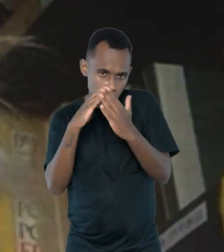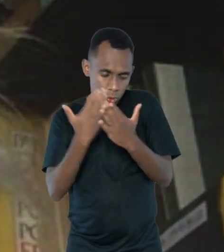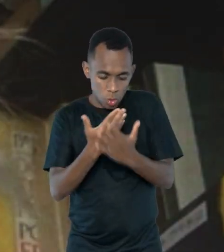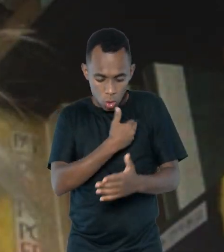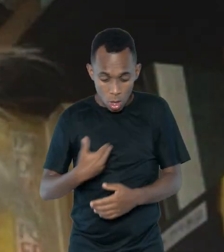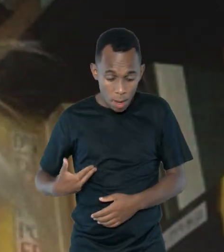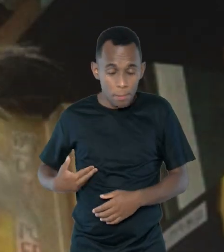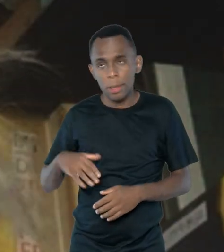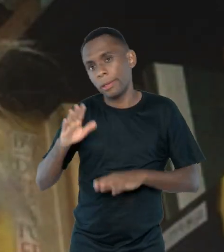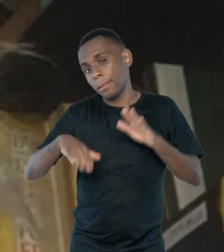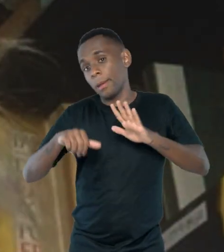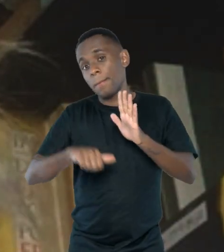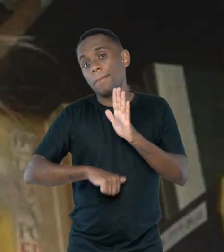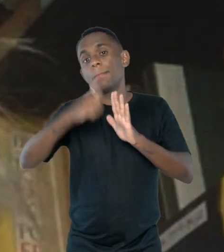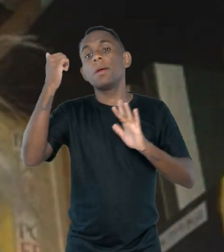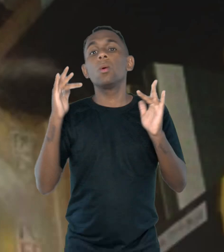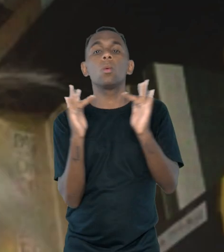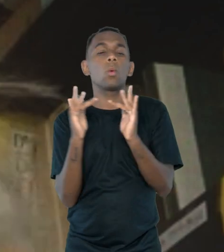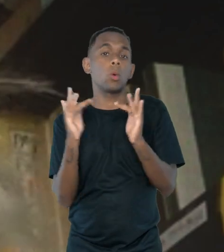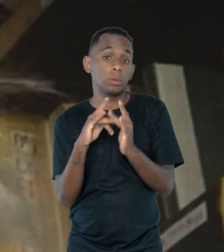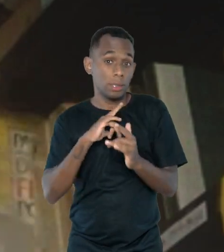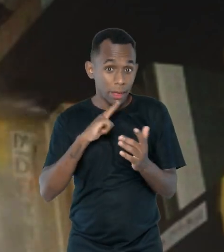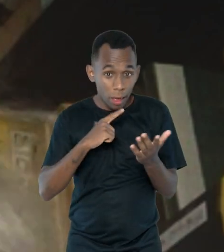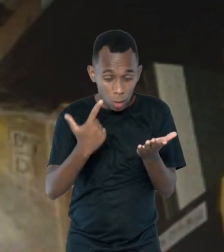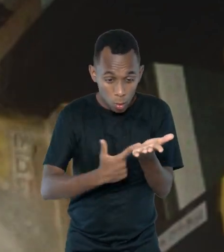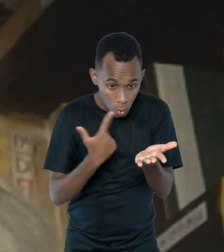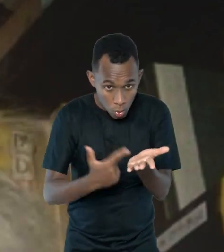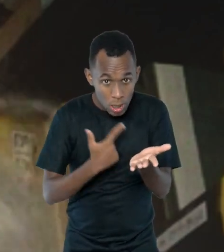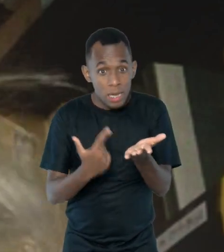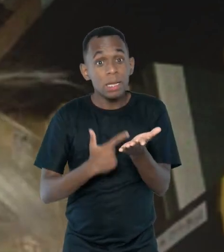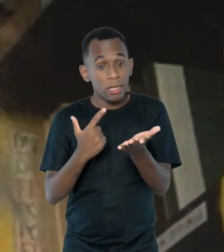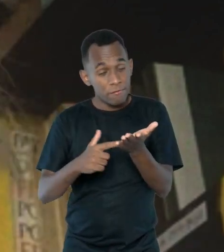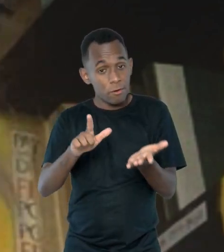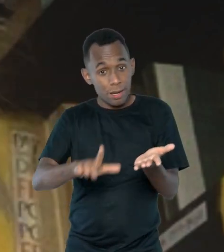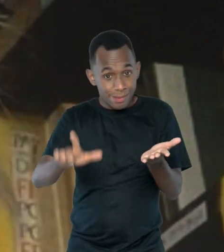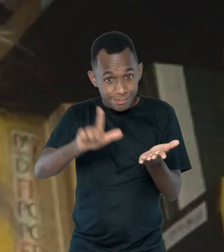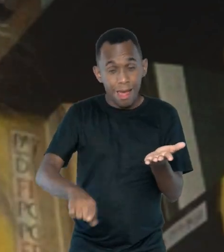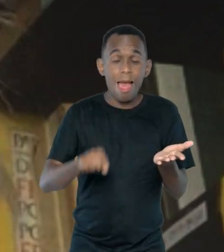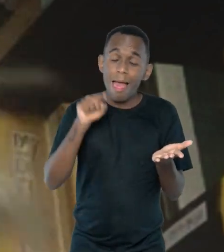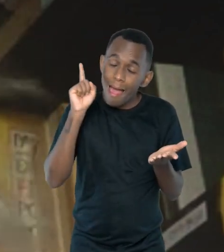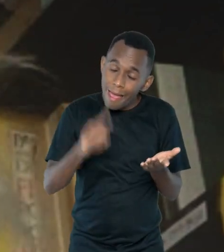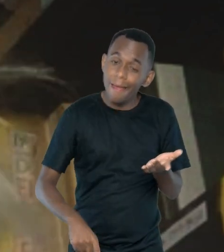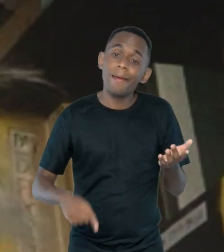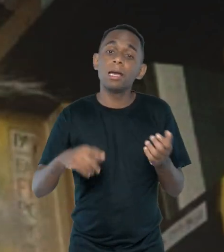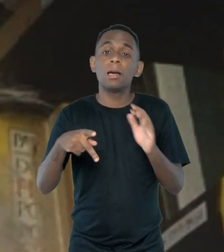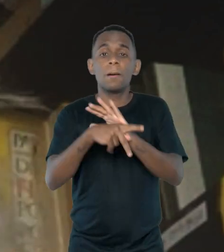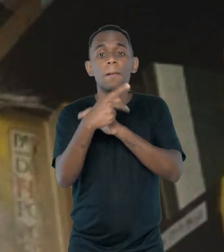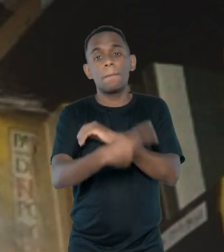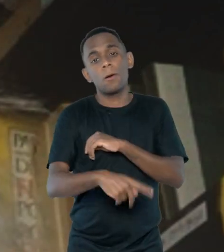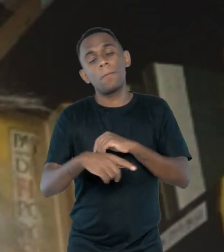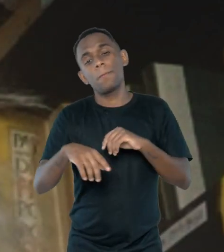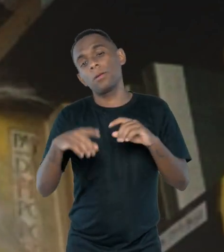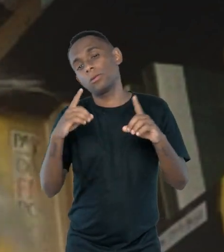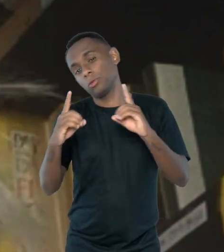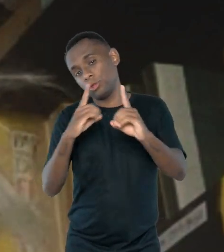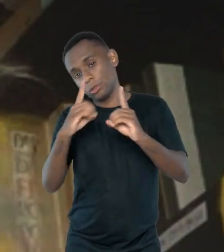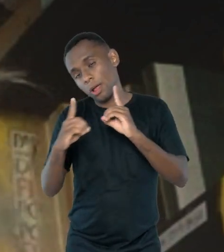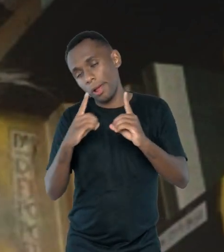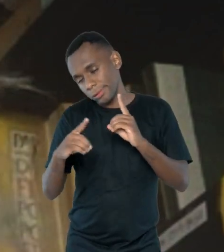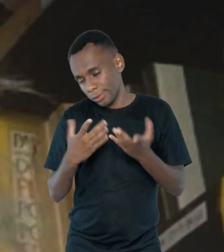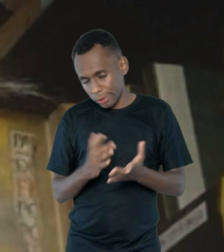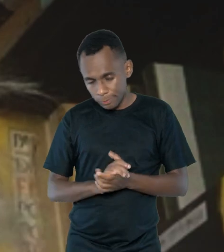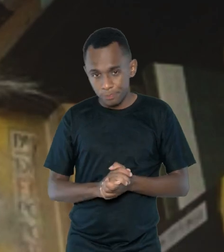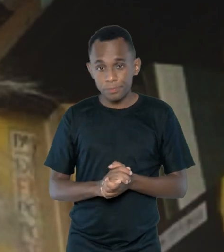o primeiro contato que eles têm com livros literários é por meio dos livros didáticos. O